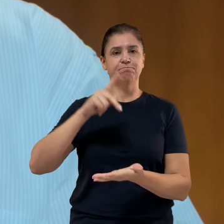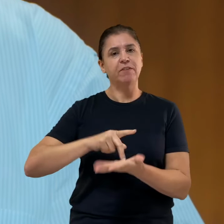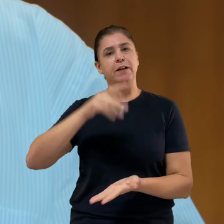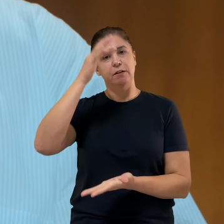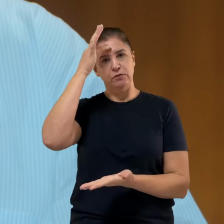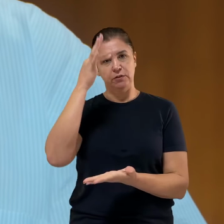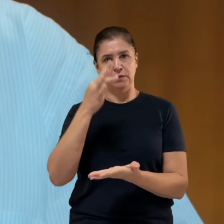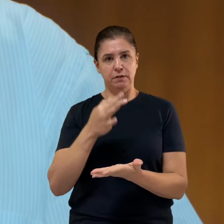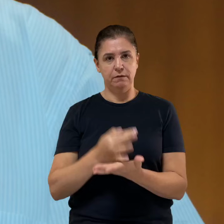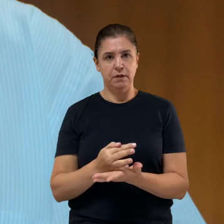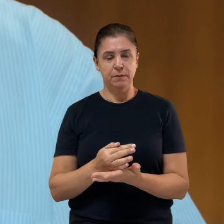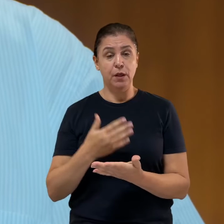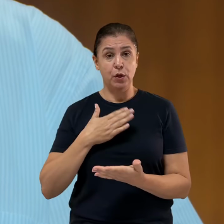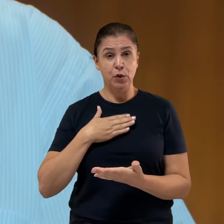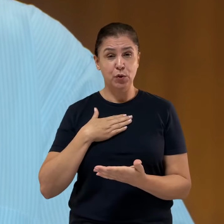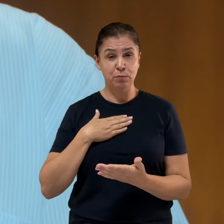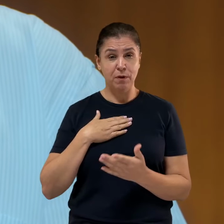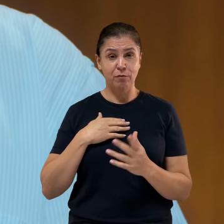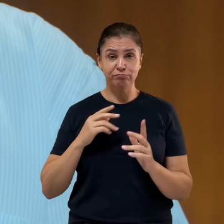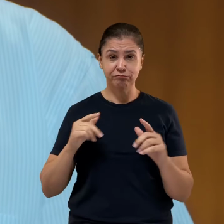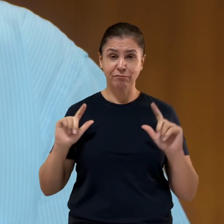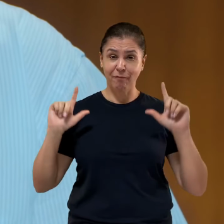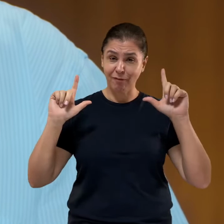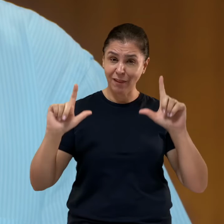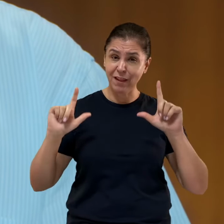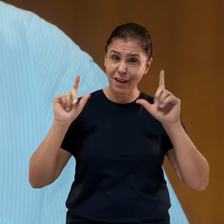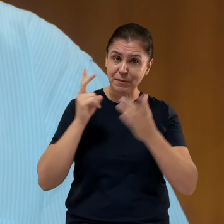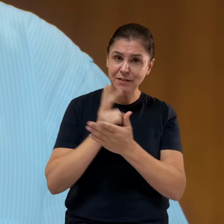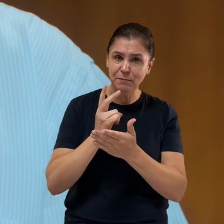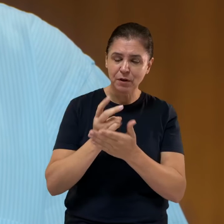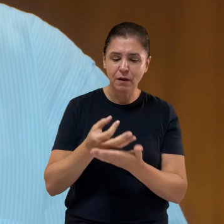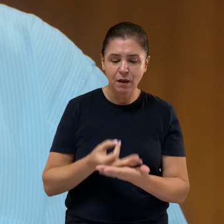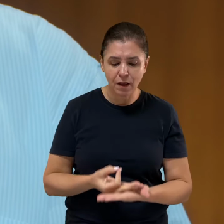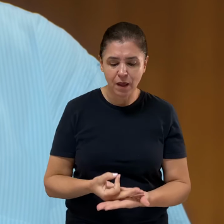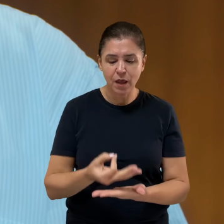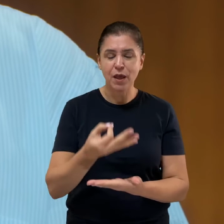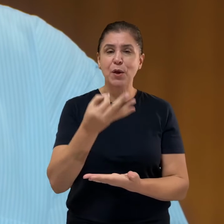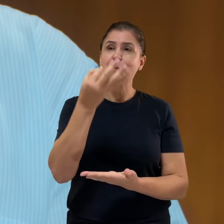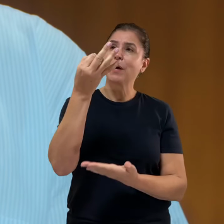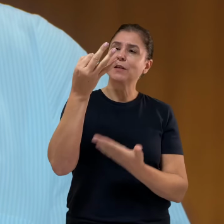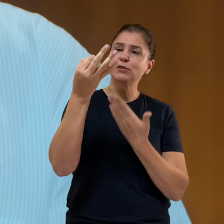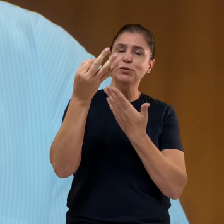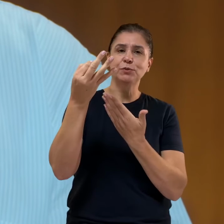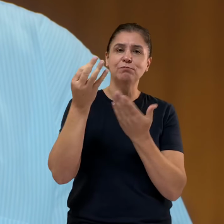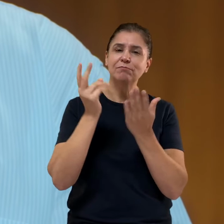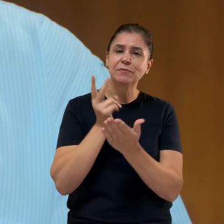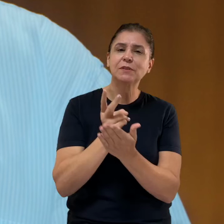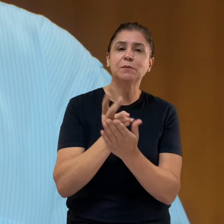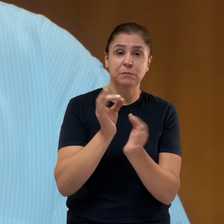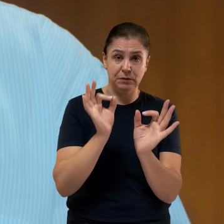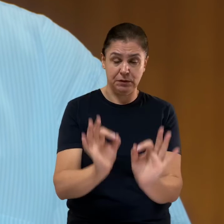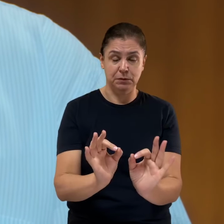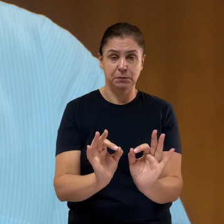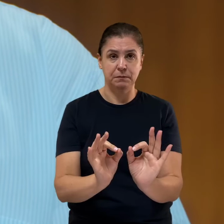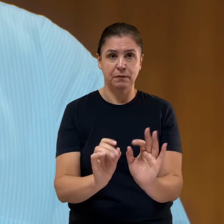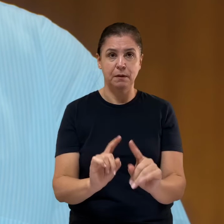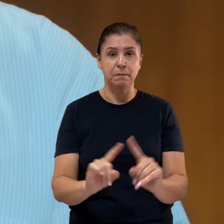e o meu lema é eucarístico, certo? Mas veja que